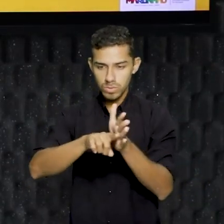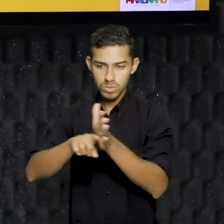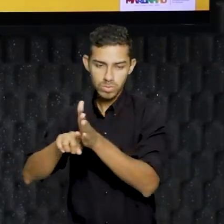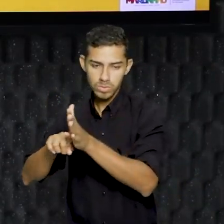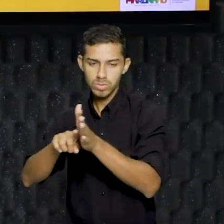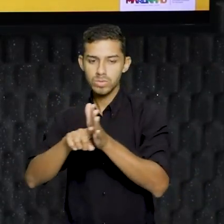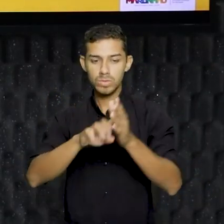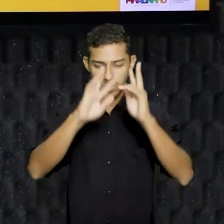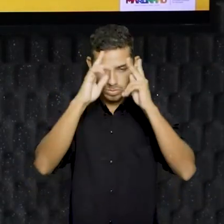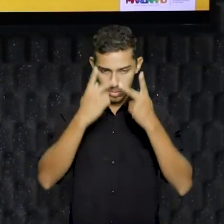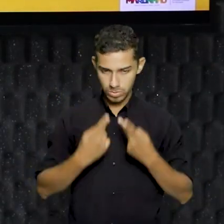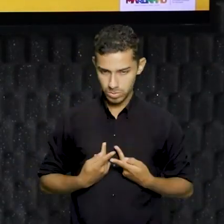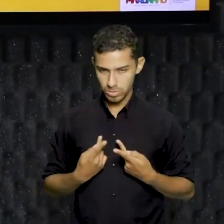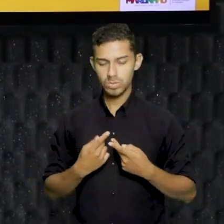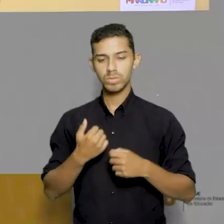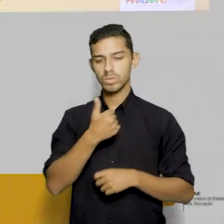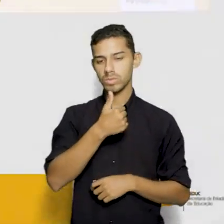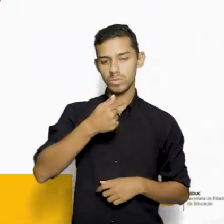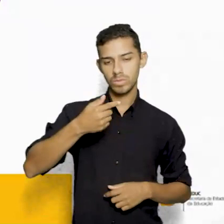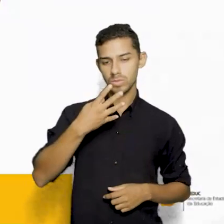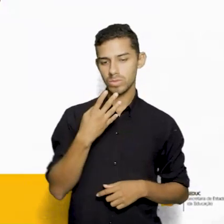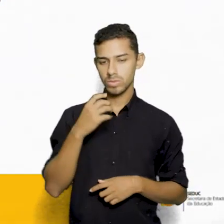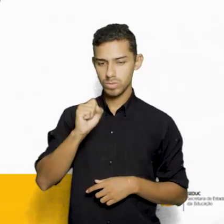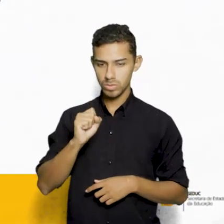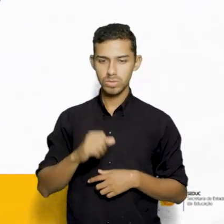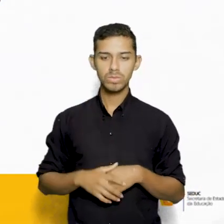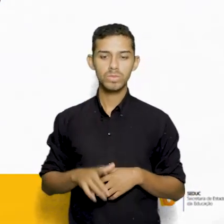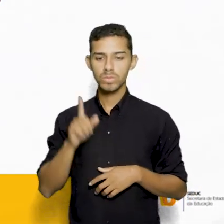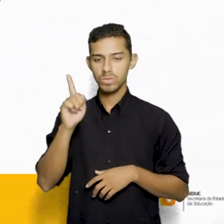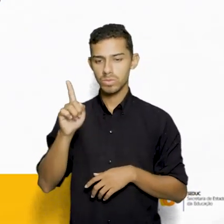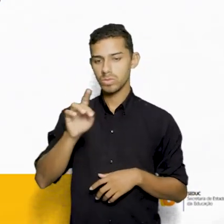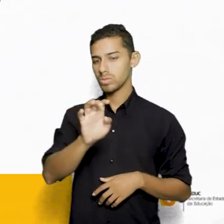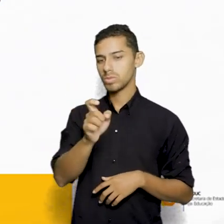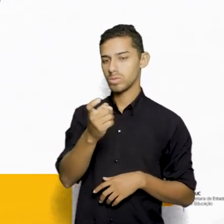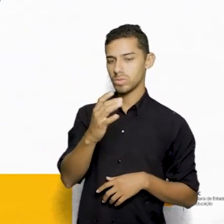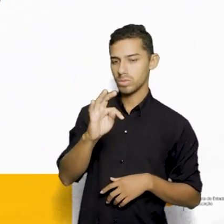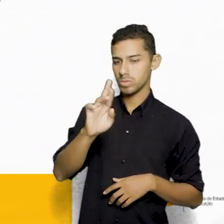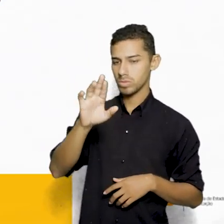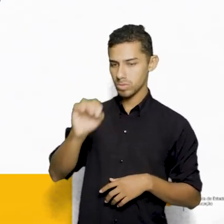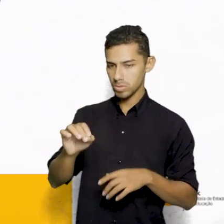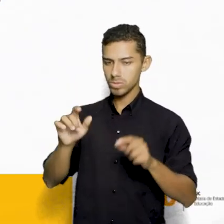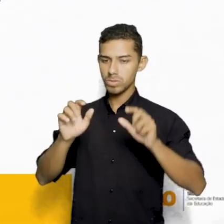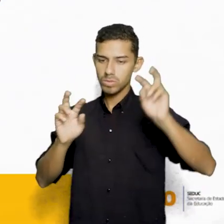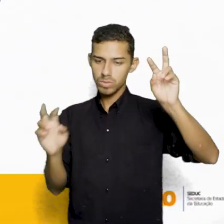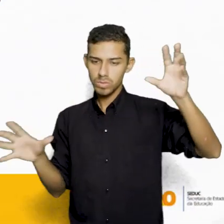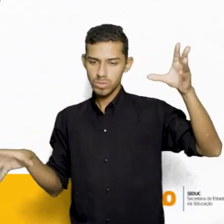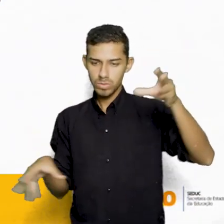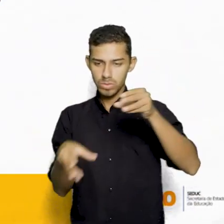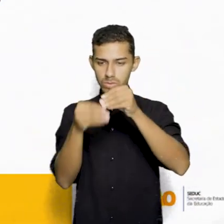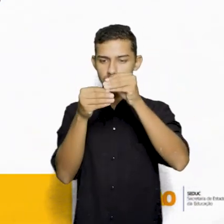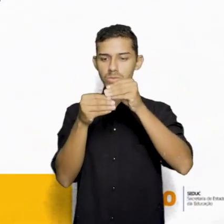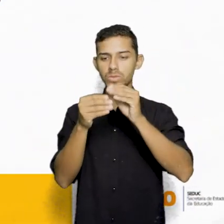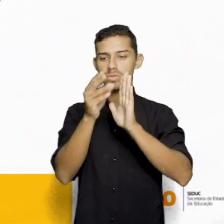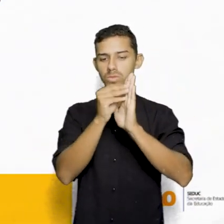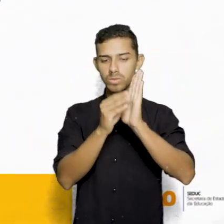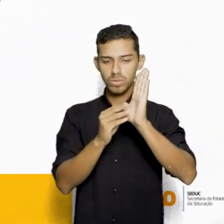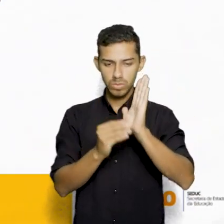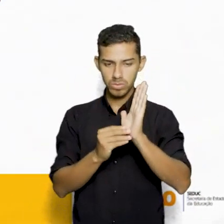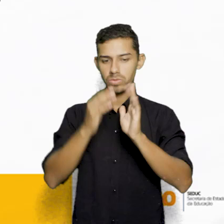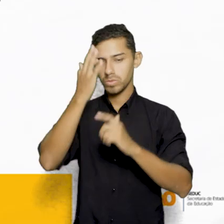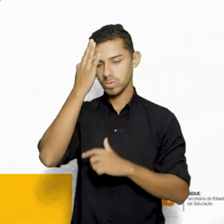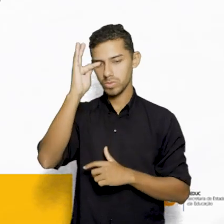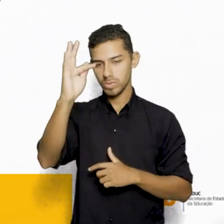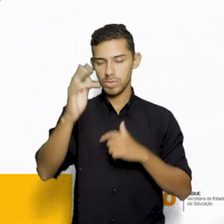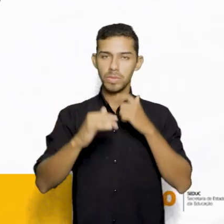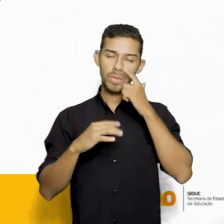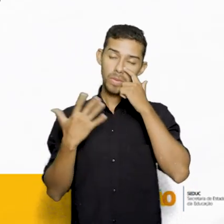1748 o excerto o fragmento certo resume o conteúdo da sua filosofia